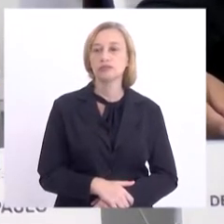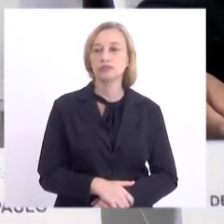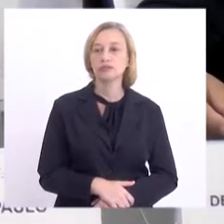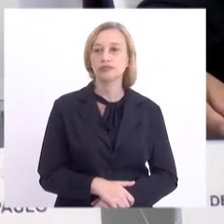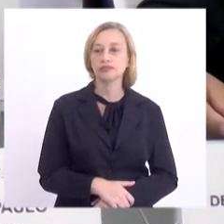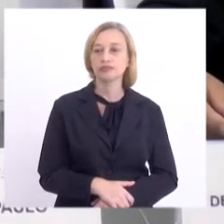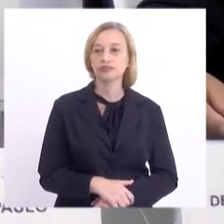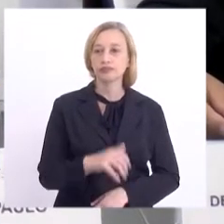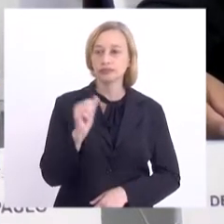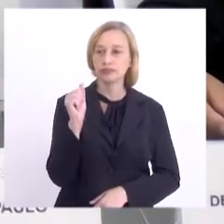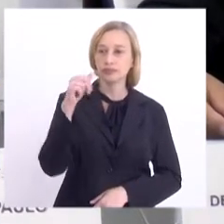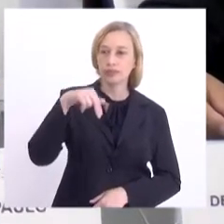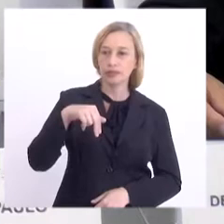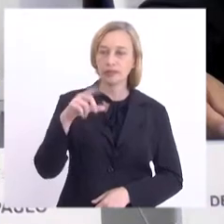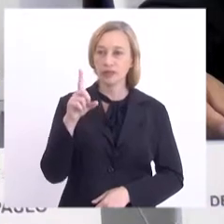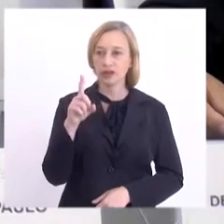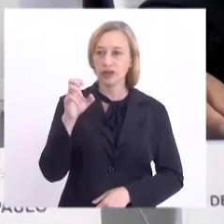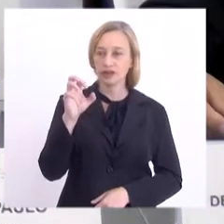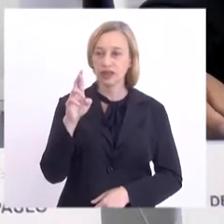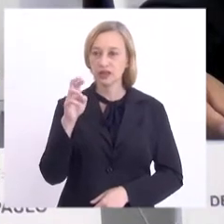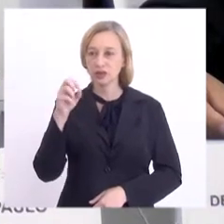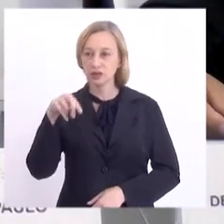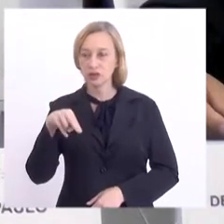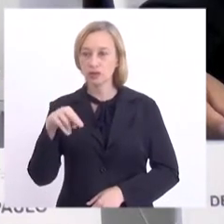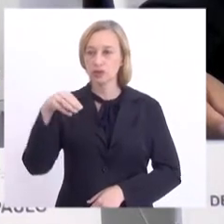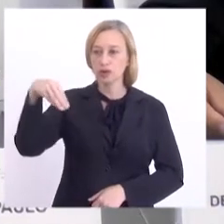Olá aqui é o Anderson Montese